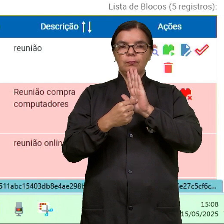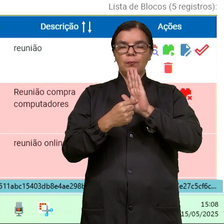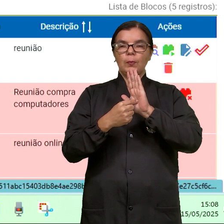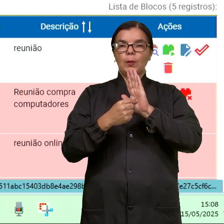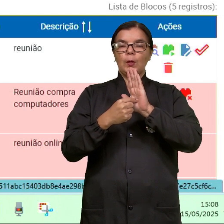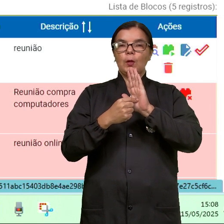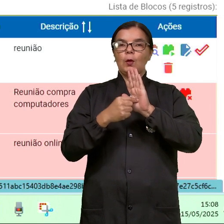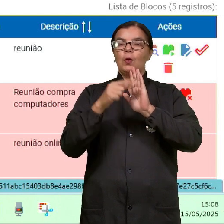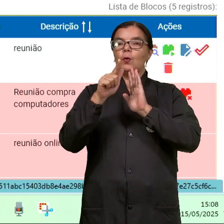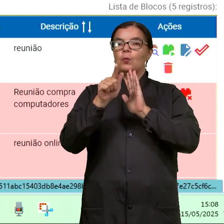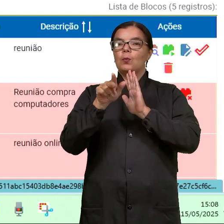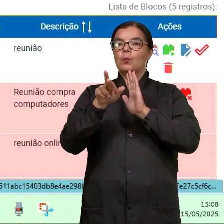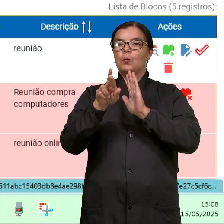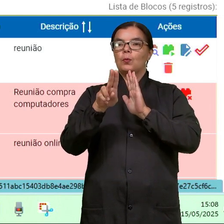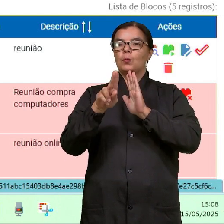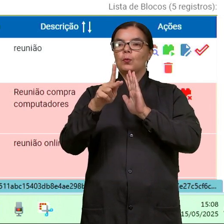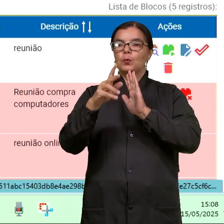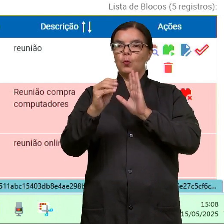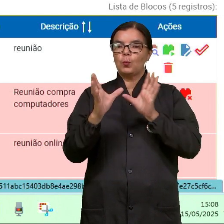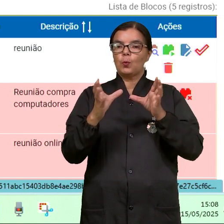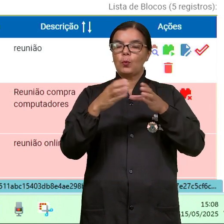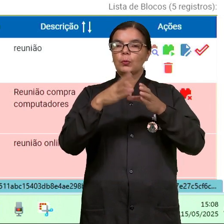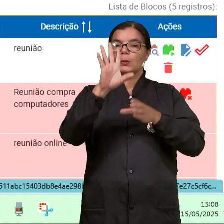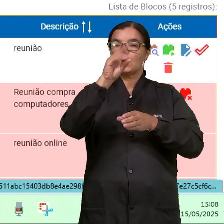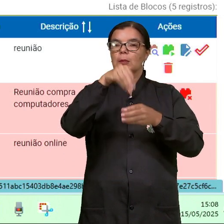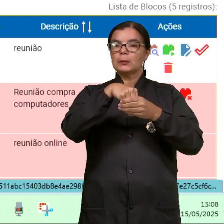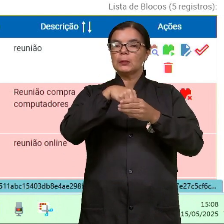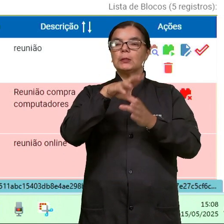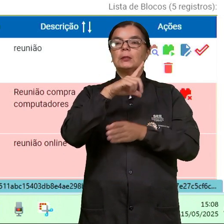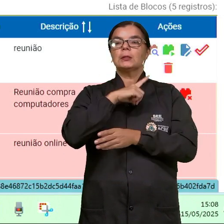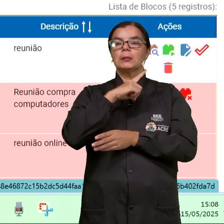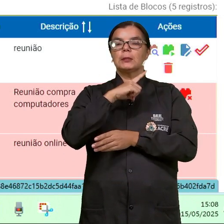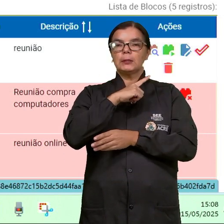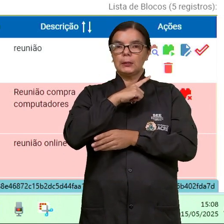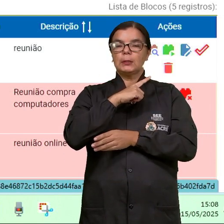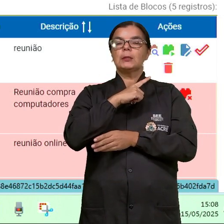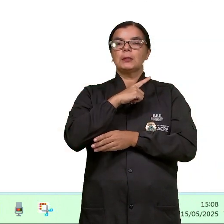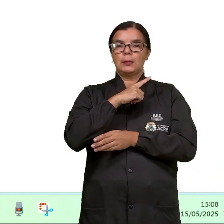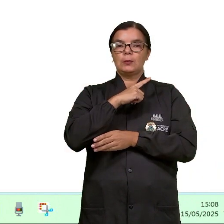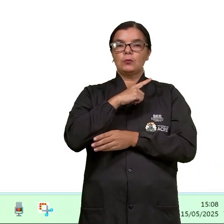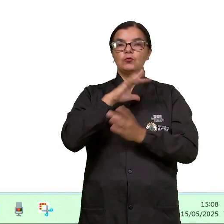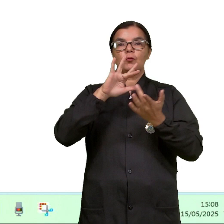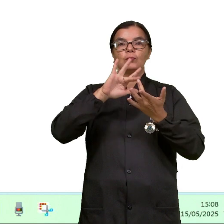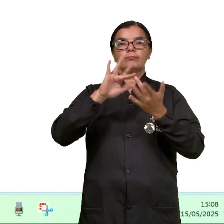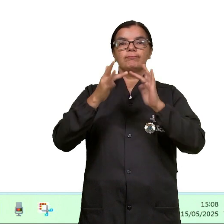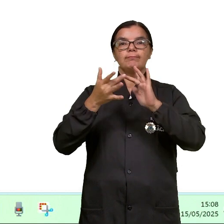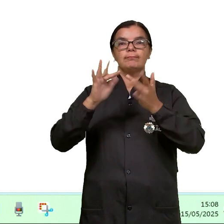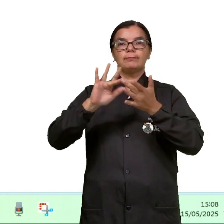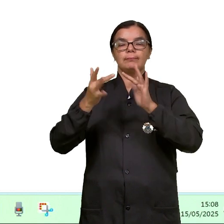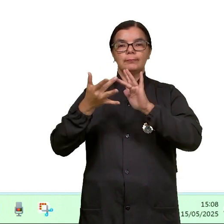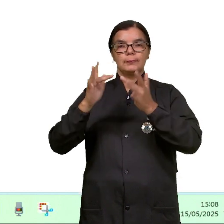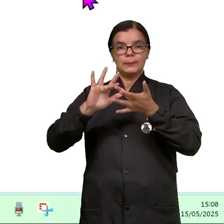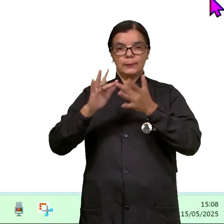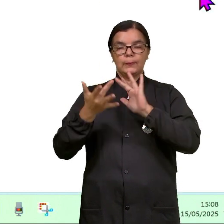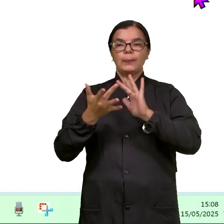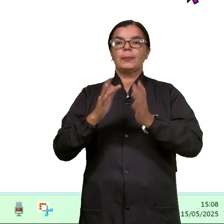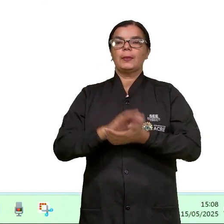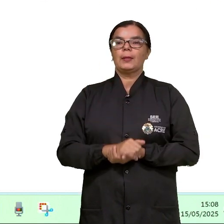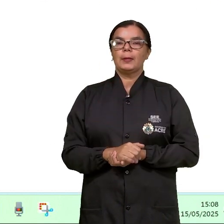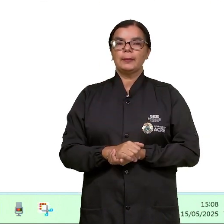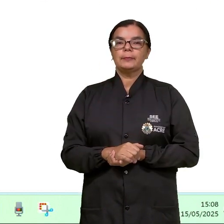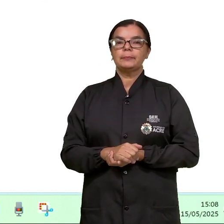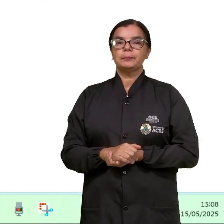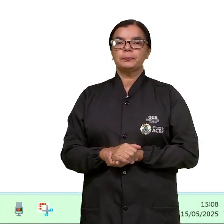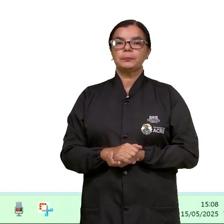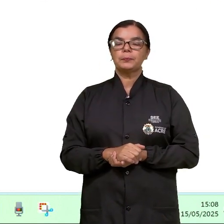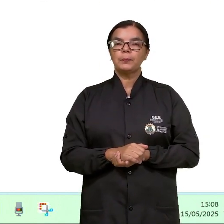de grupo, tá? Dentro do grupo, nós temos aqui, ó, o grupo de contatos. Eu vou entrar aqui, ó, eu